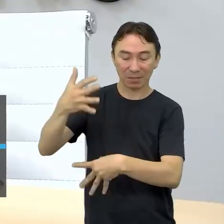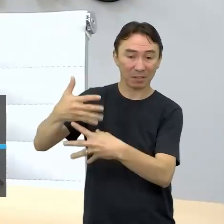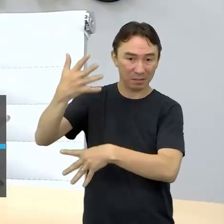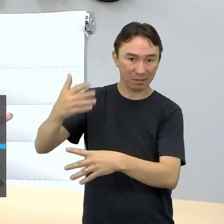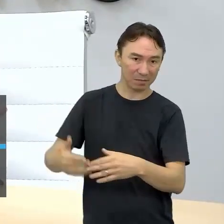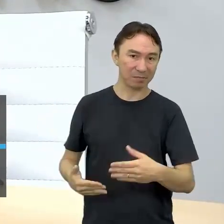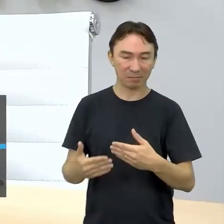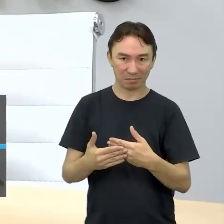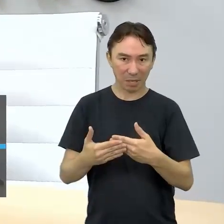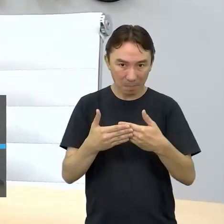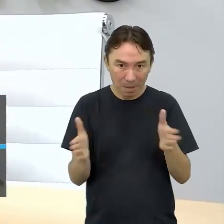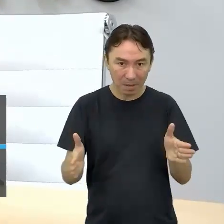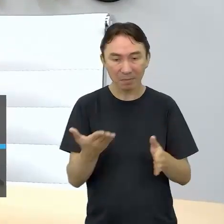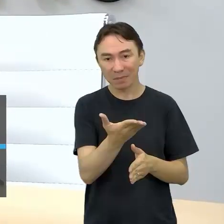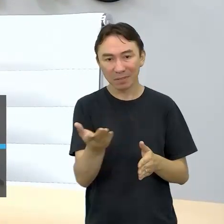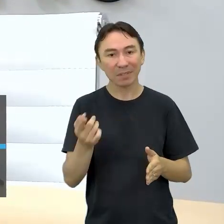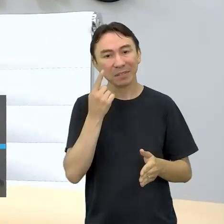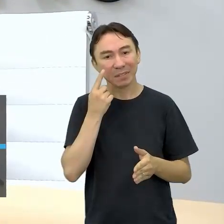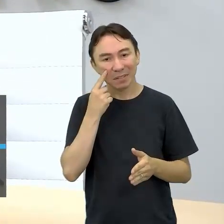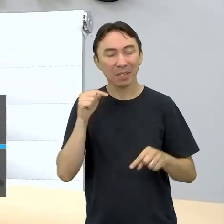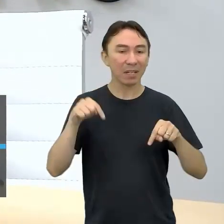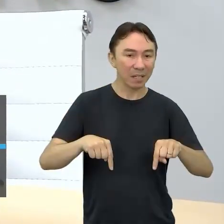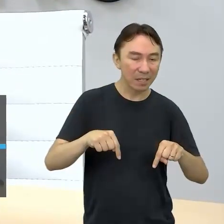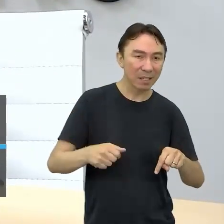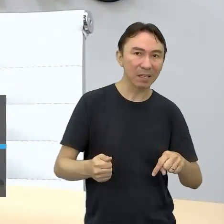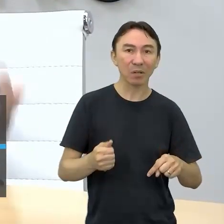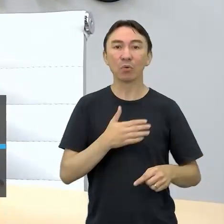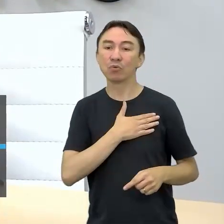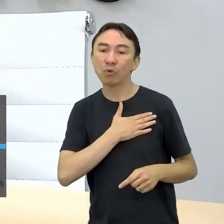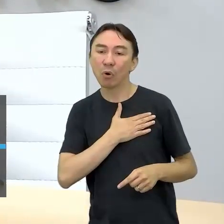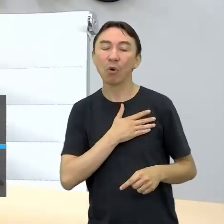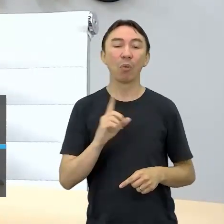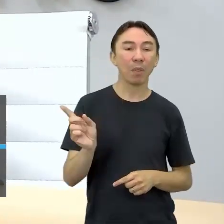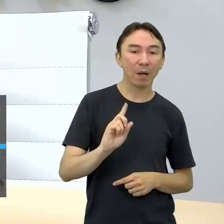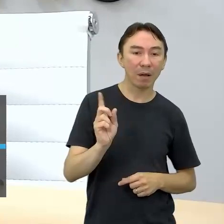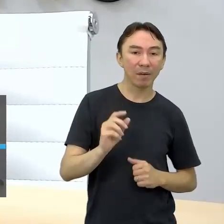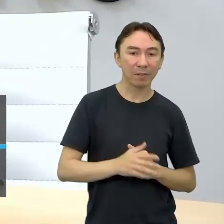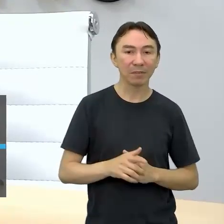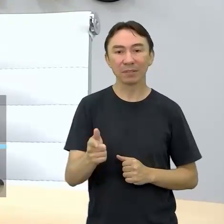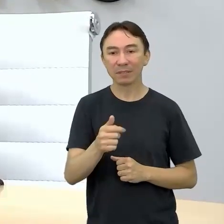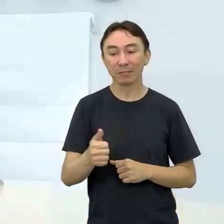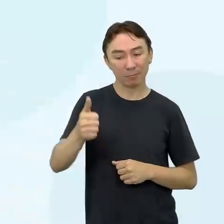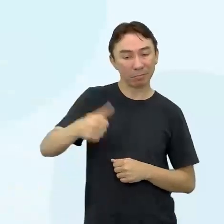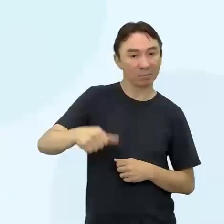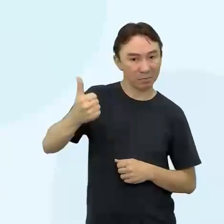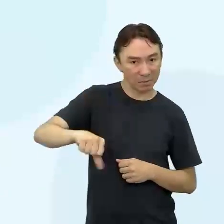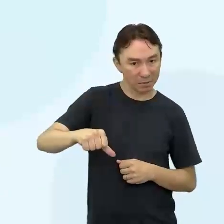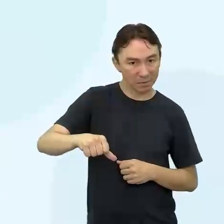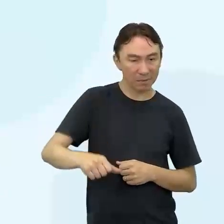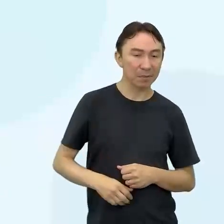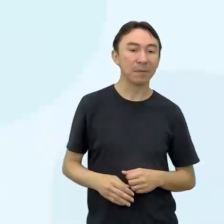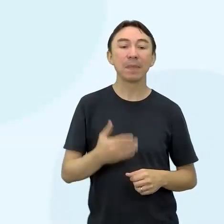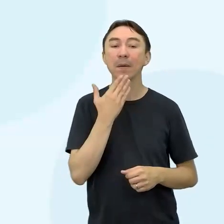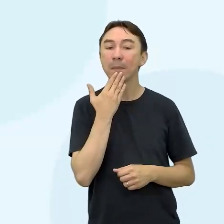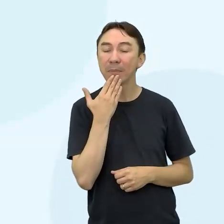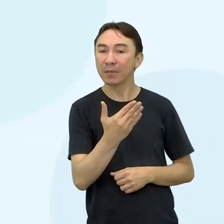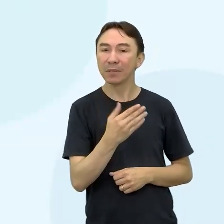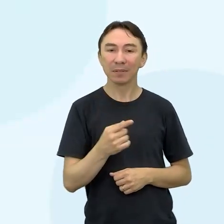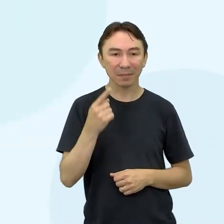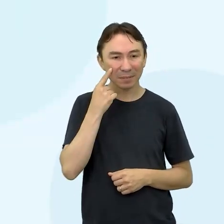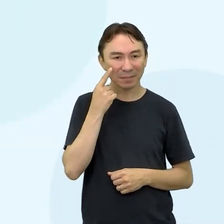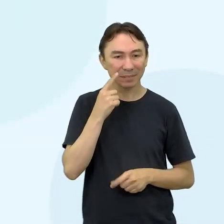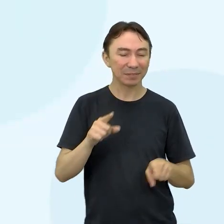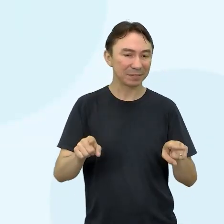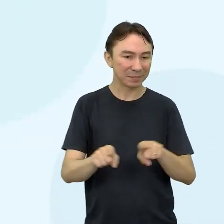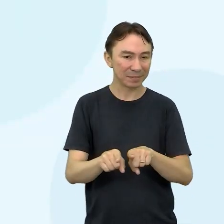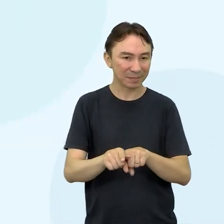vocês avaliarem, né, se vocês gostaram da formação e tudo mais. Enquanto vocês vão avaliando, eu vou pedir para a produção voltar